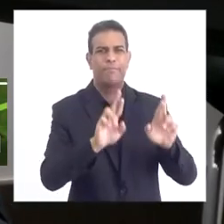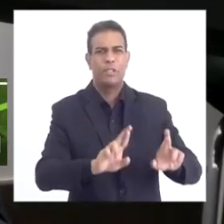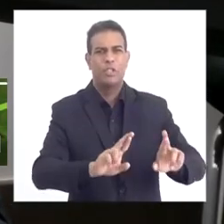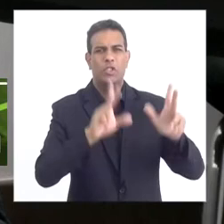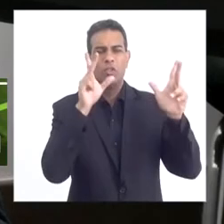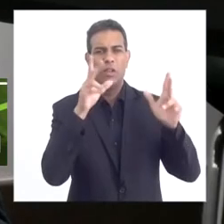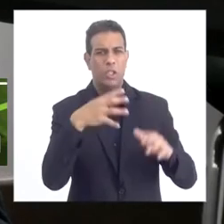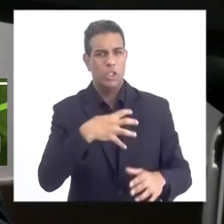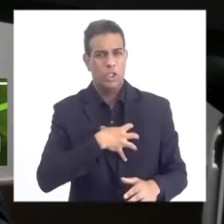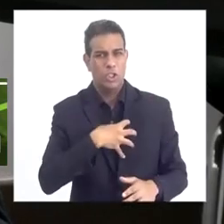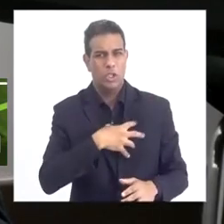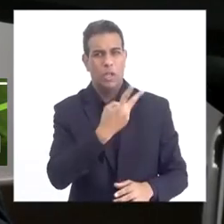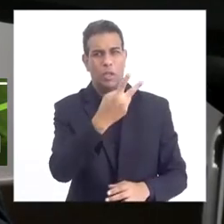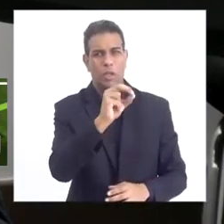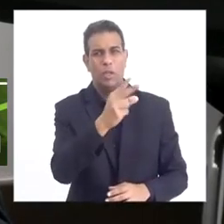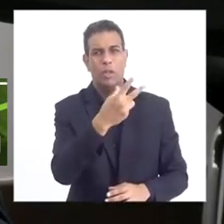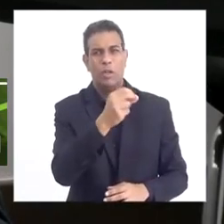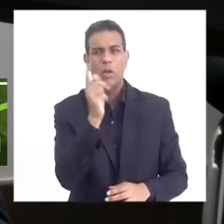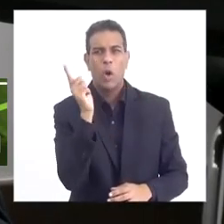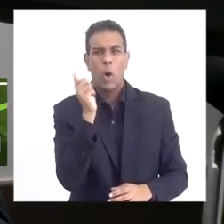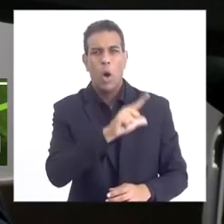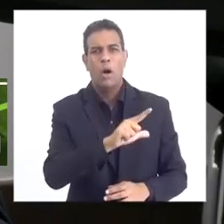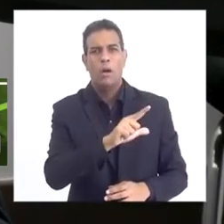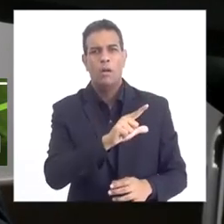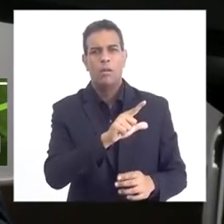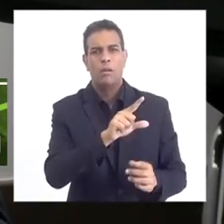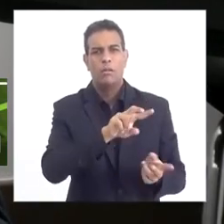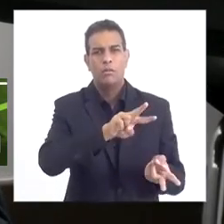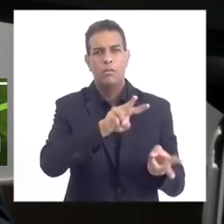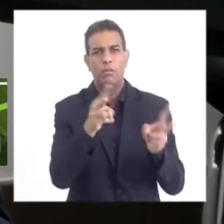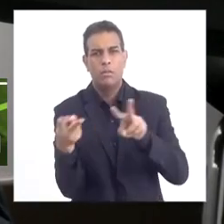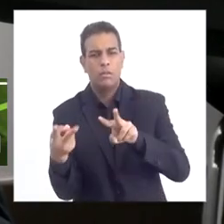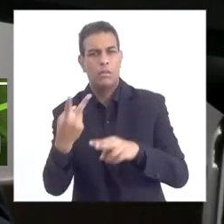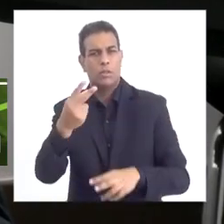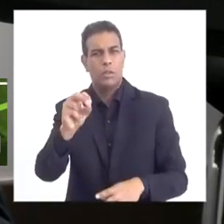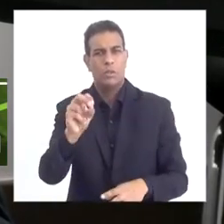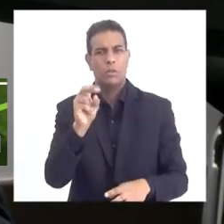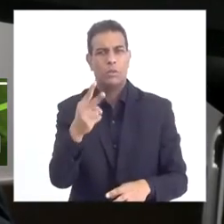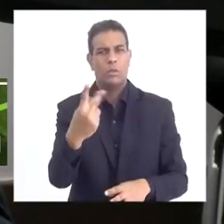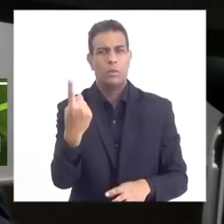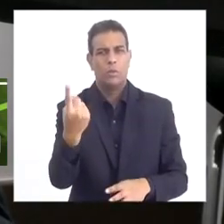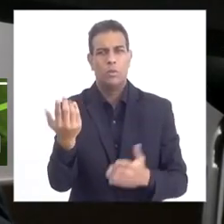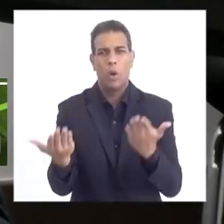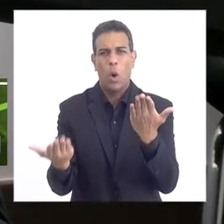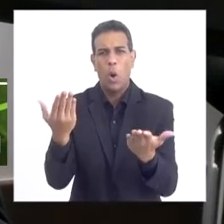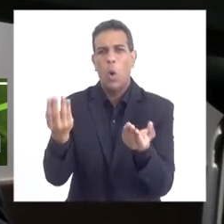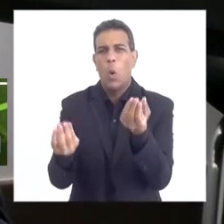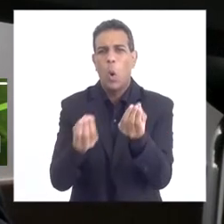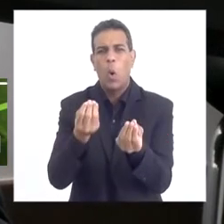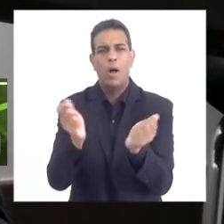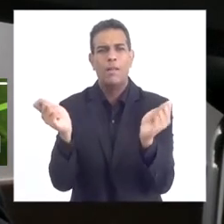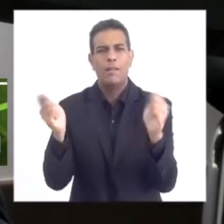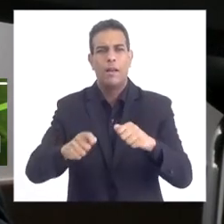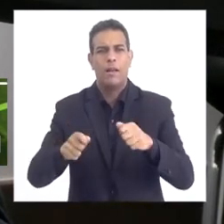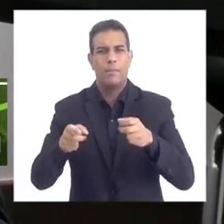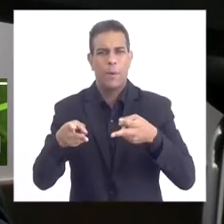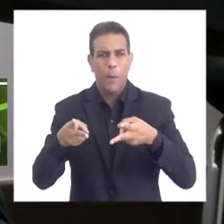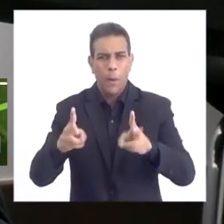atípico para cotejar com 21 e a gente mediu ou não a